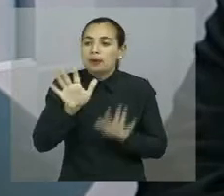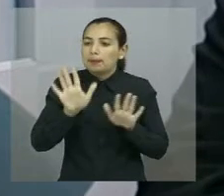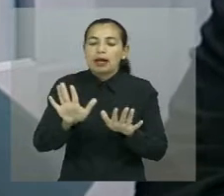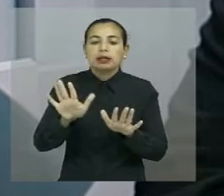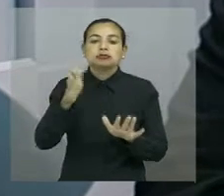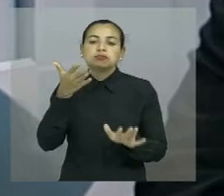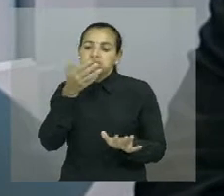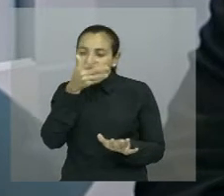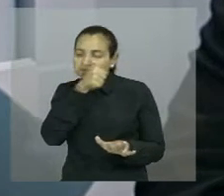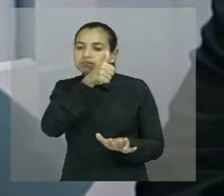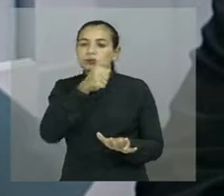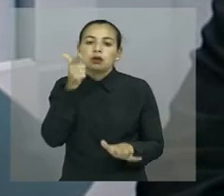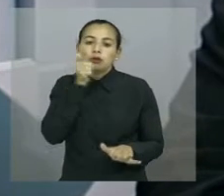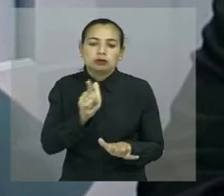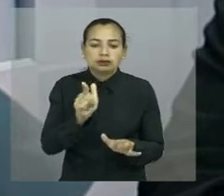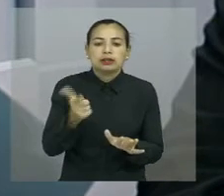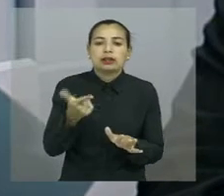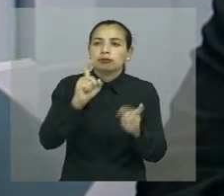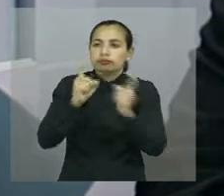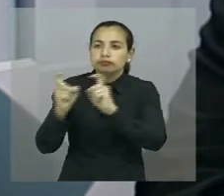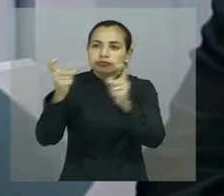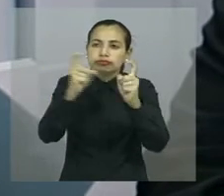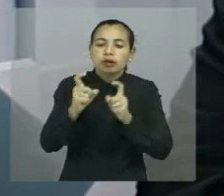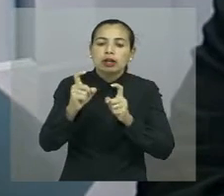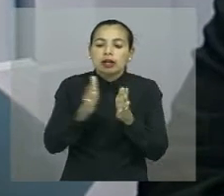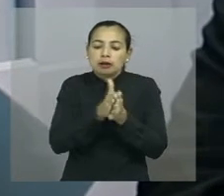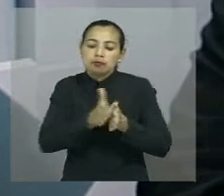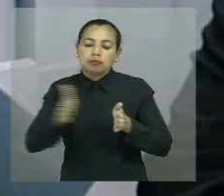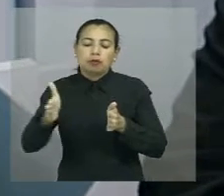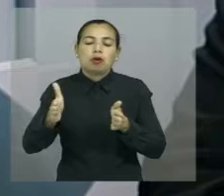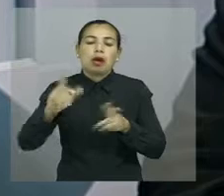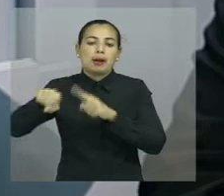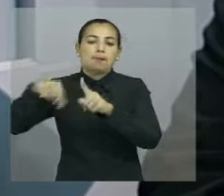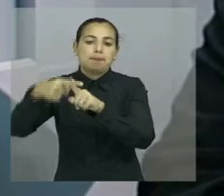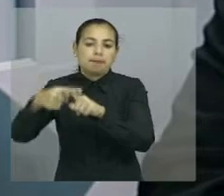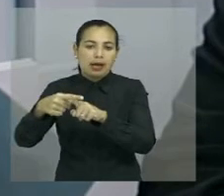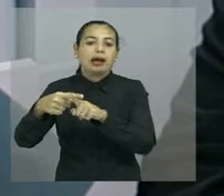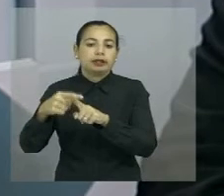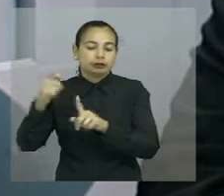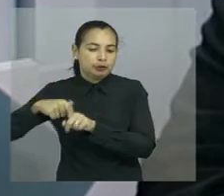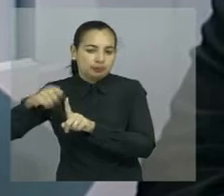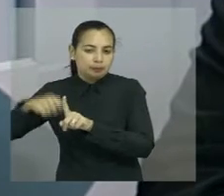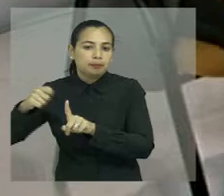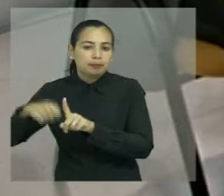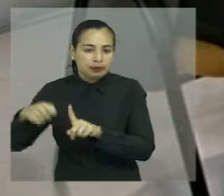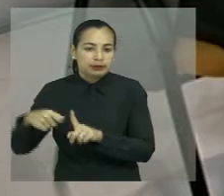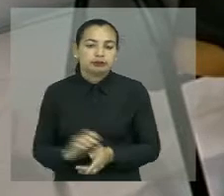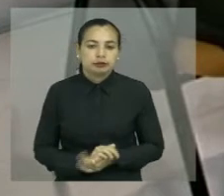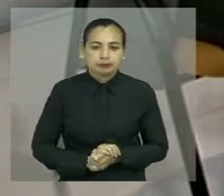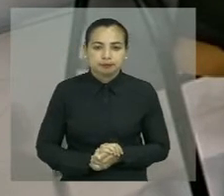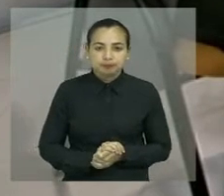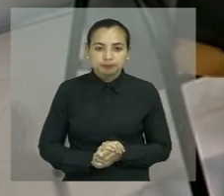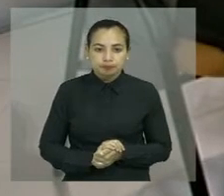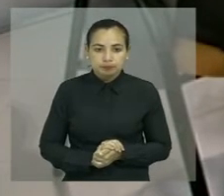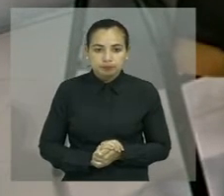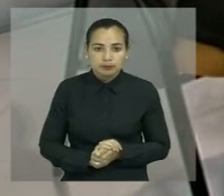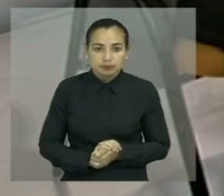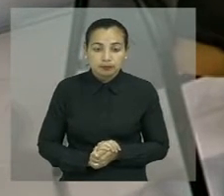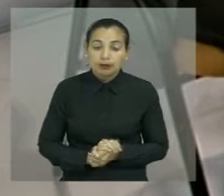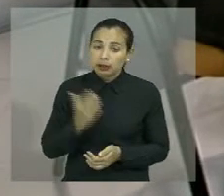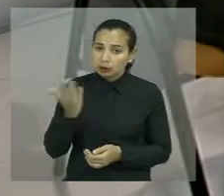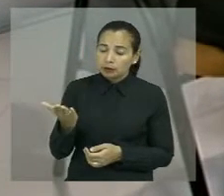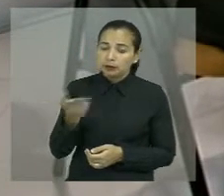mas também já com essa conotação de mediação junto ao Poder Executivo. Exatamente, e isso aí que o senhor